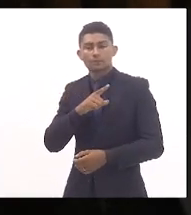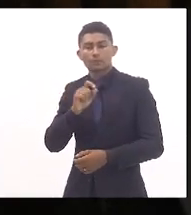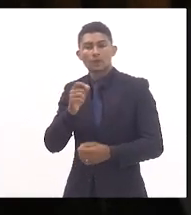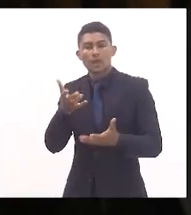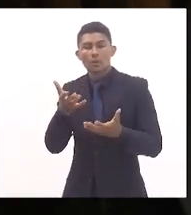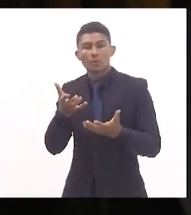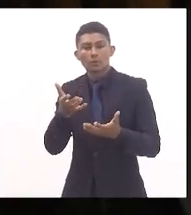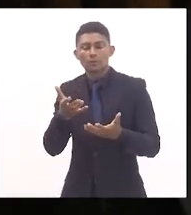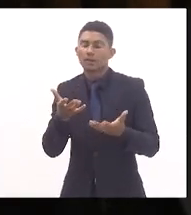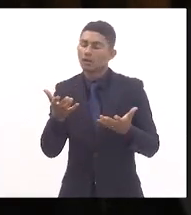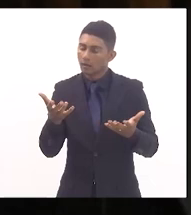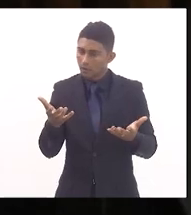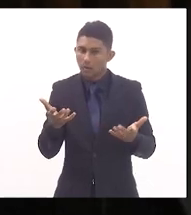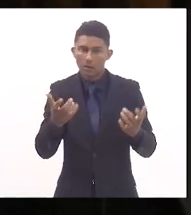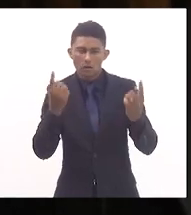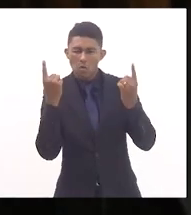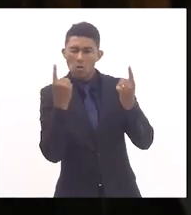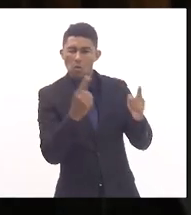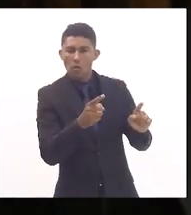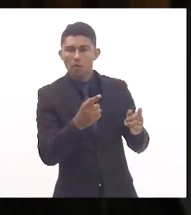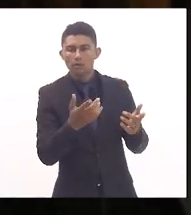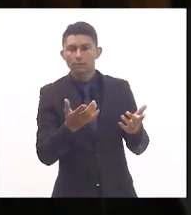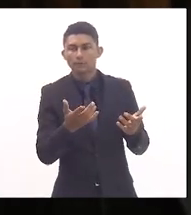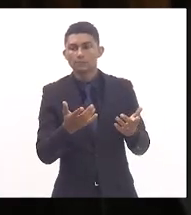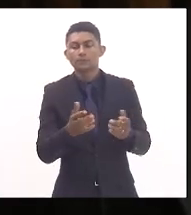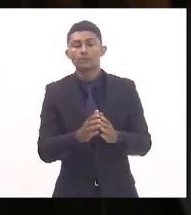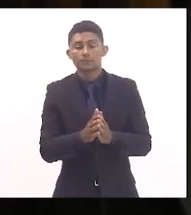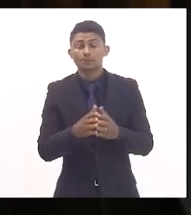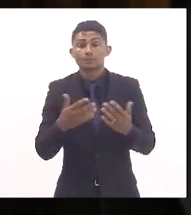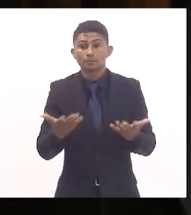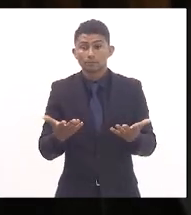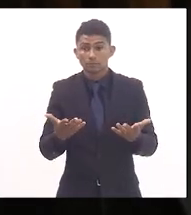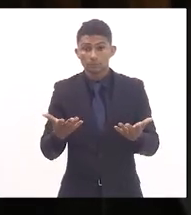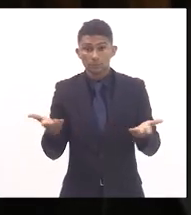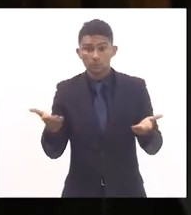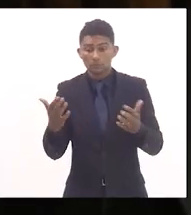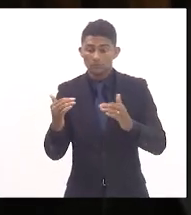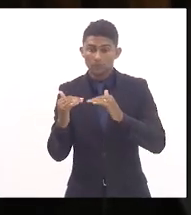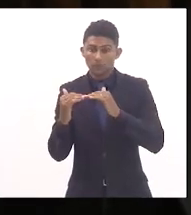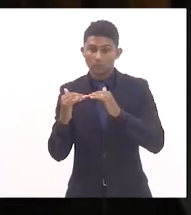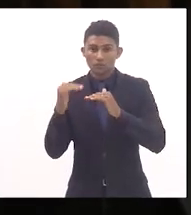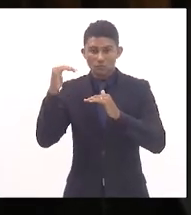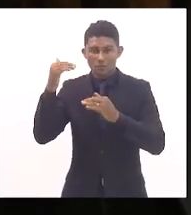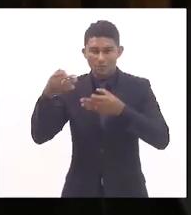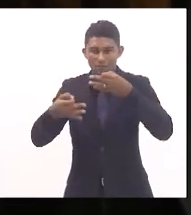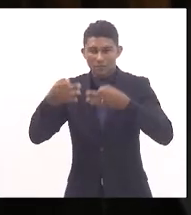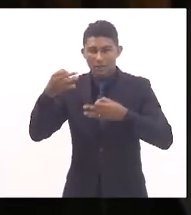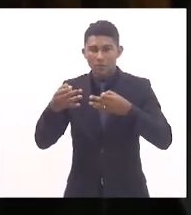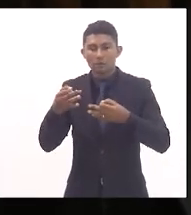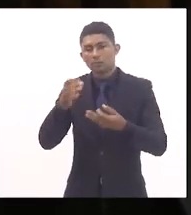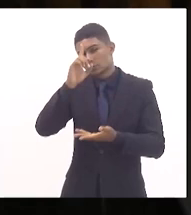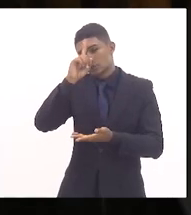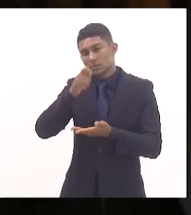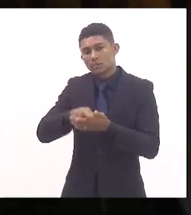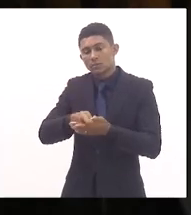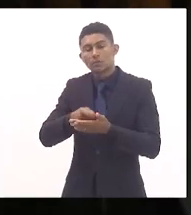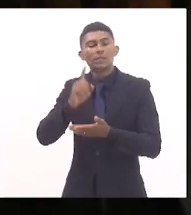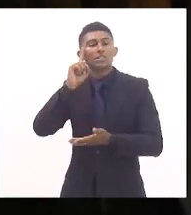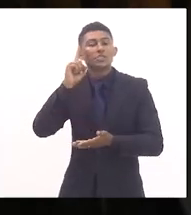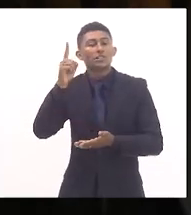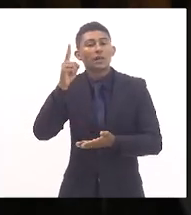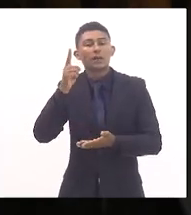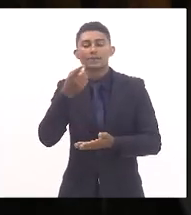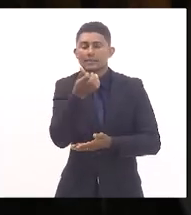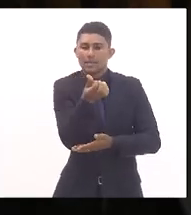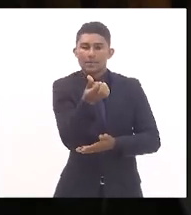EA data dada pelo Supremo pelo meu gesto tófoli era hoje dia seis fazer